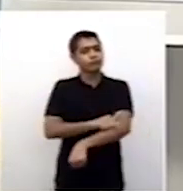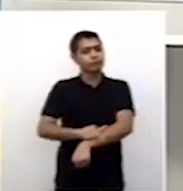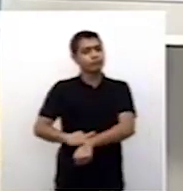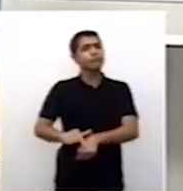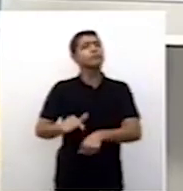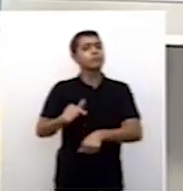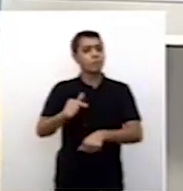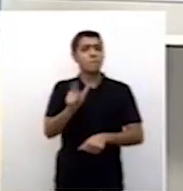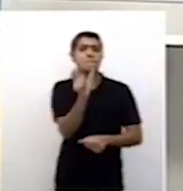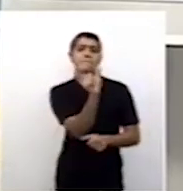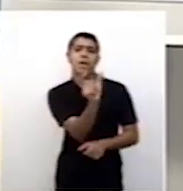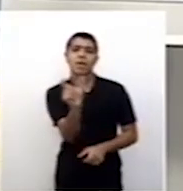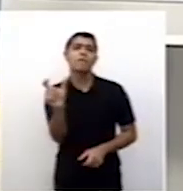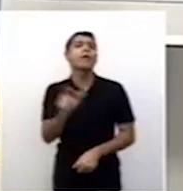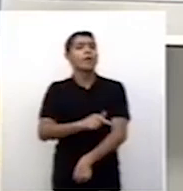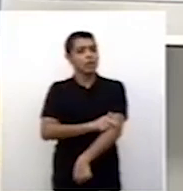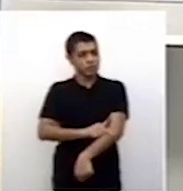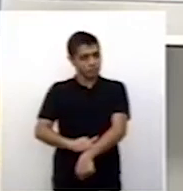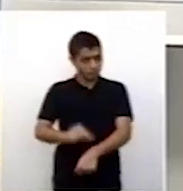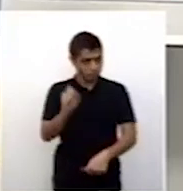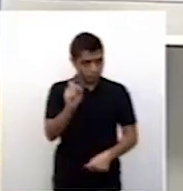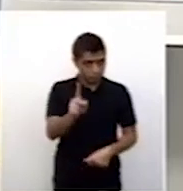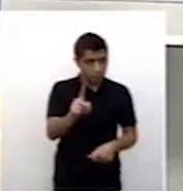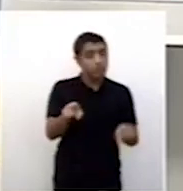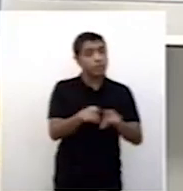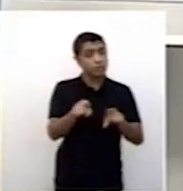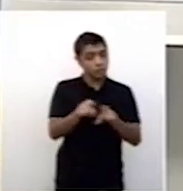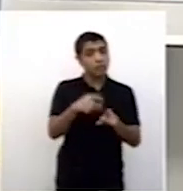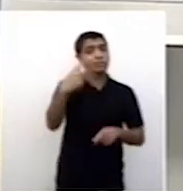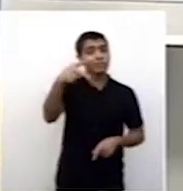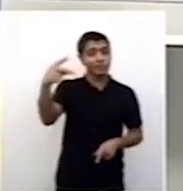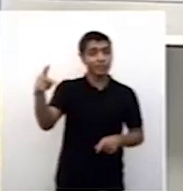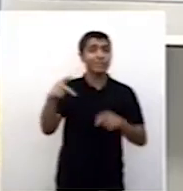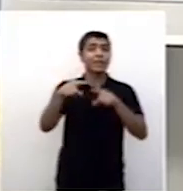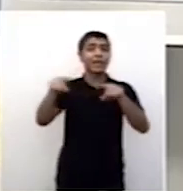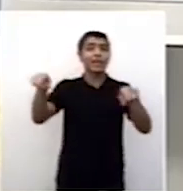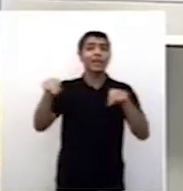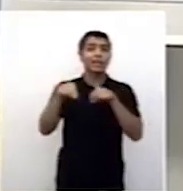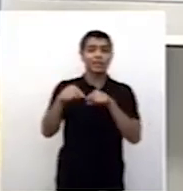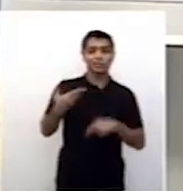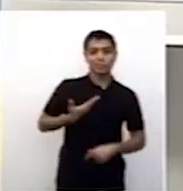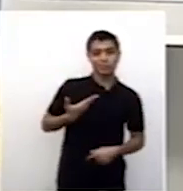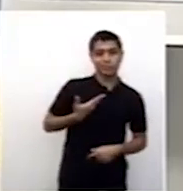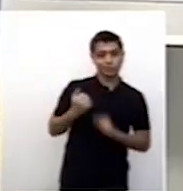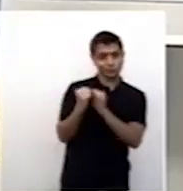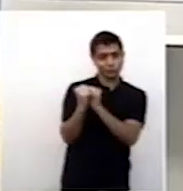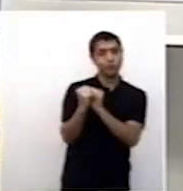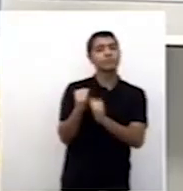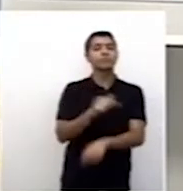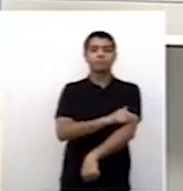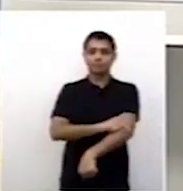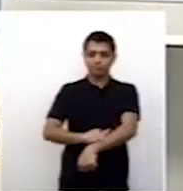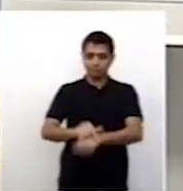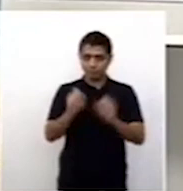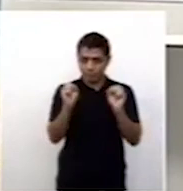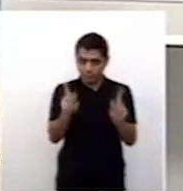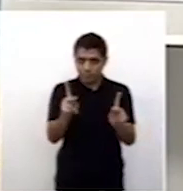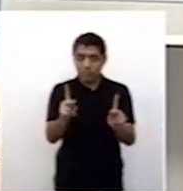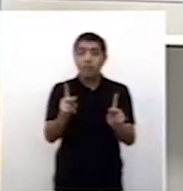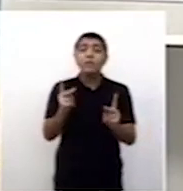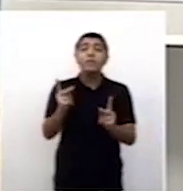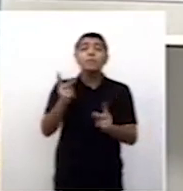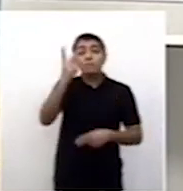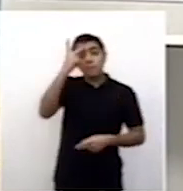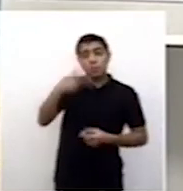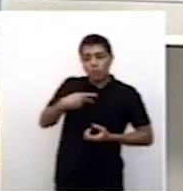junto com você e os seus chatmates, os seus colegas de sala de aula, de sala de bate-papo. Não compartilhe informações